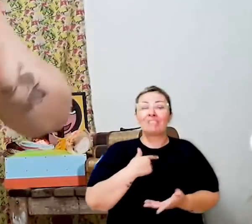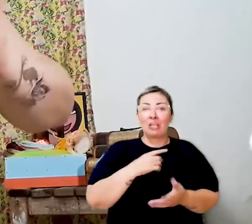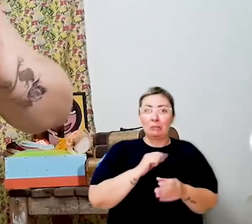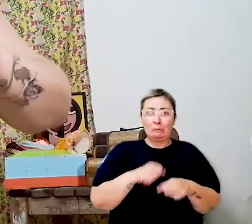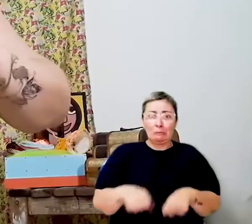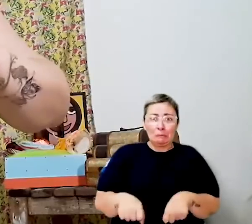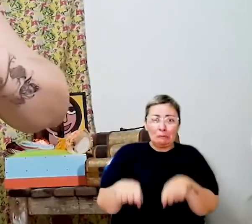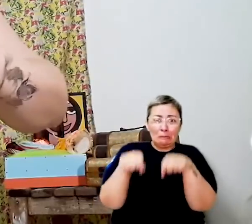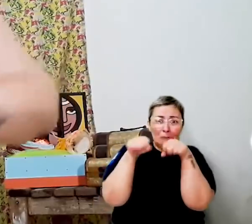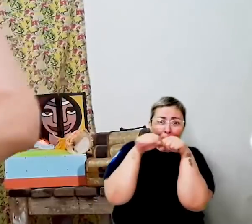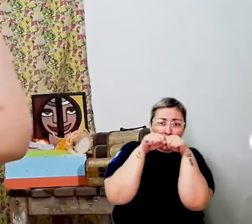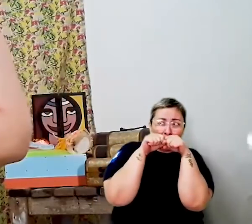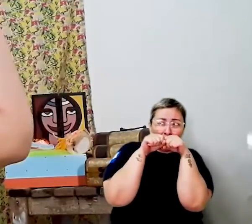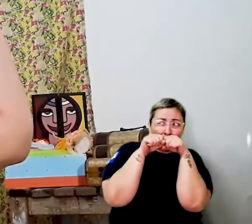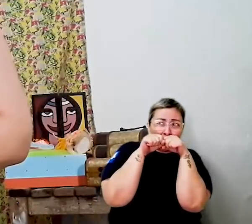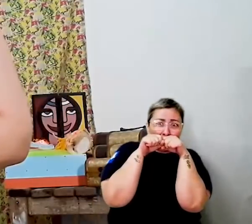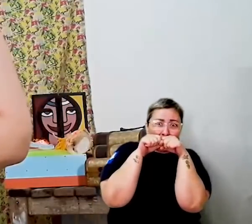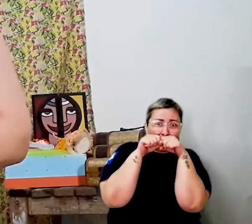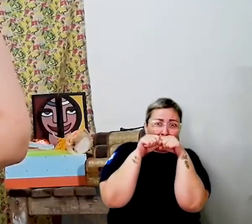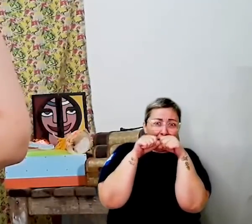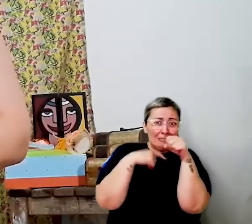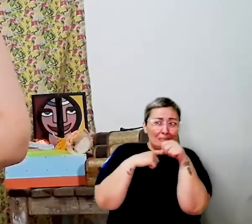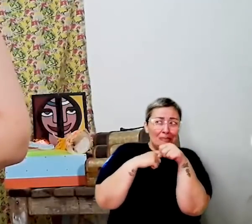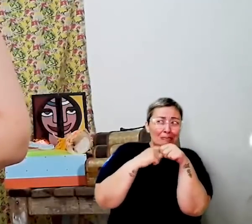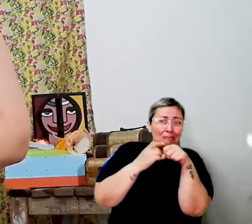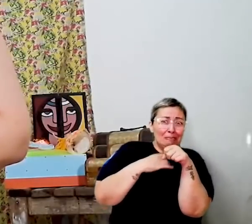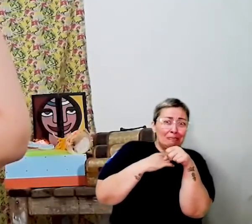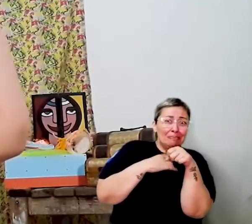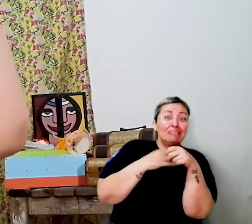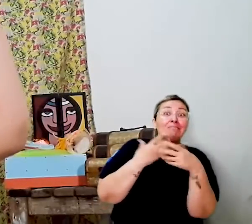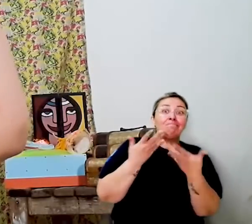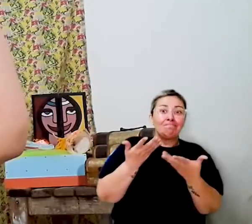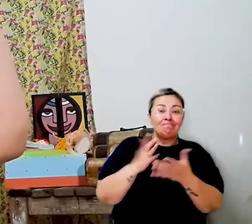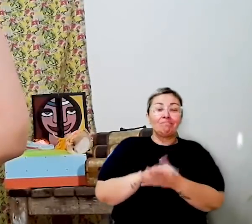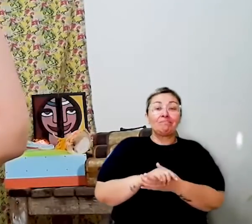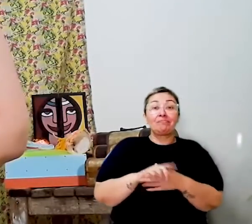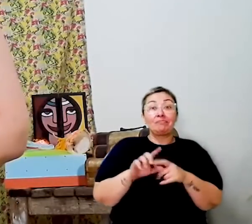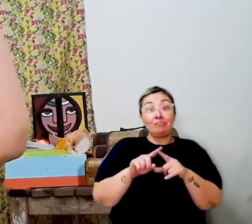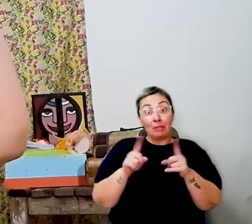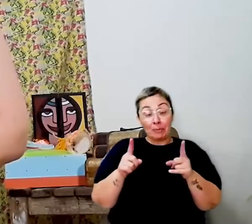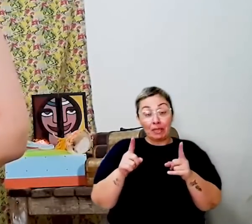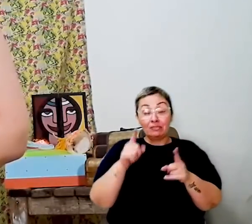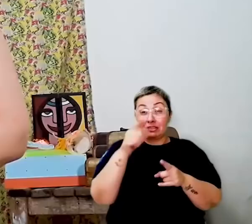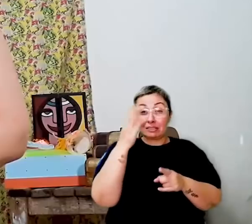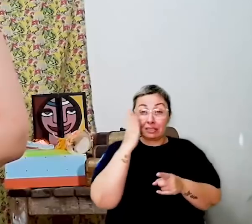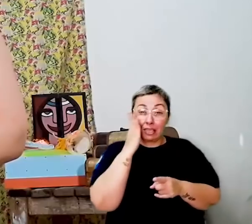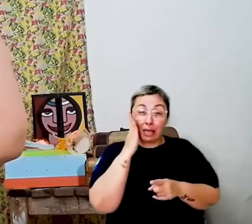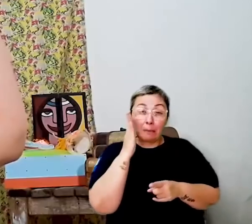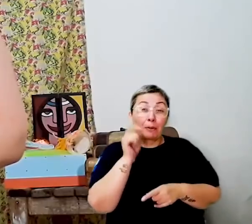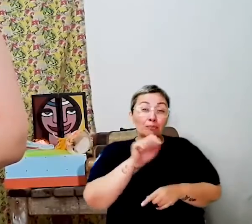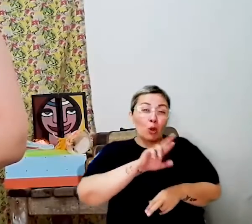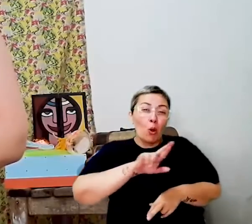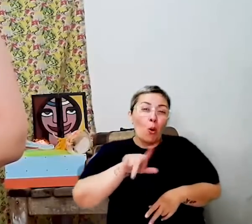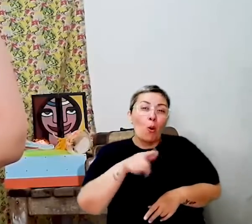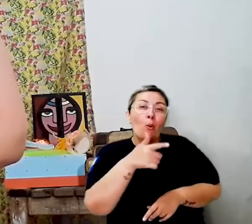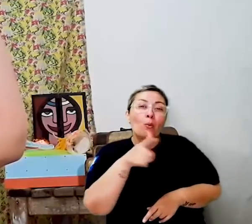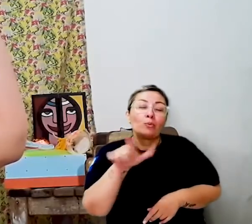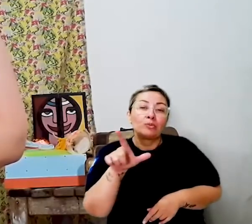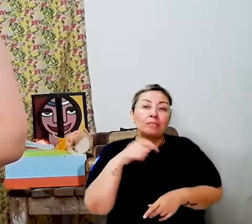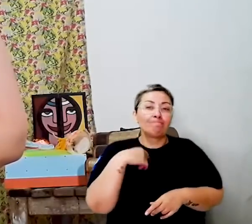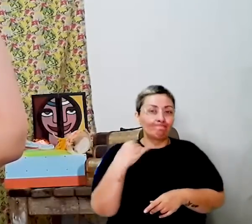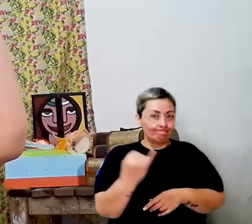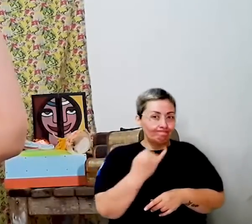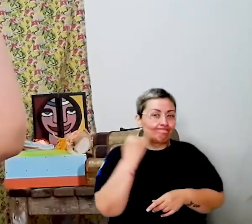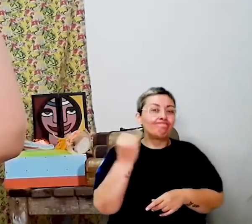enfiar embaixo do cobertor e ali ficar. Mas vocês sabem uma coisa que é muito importante